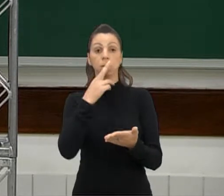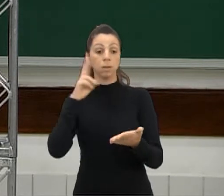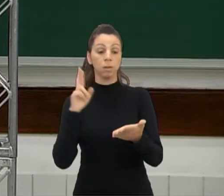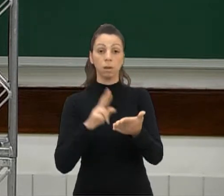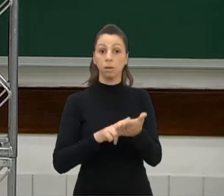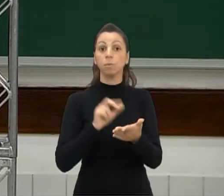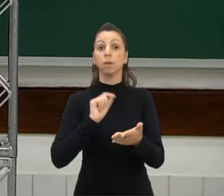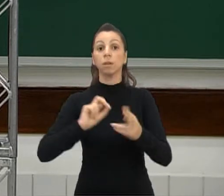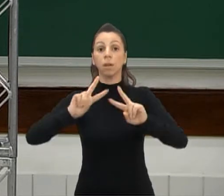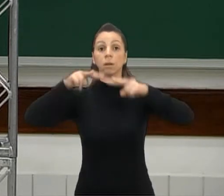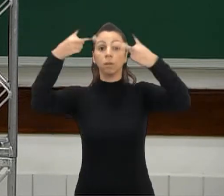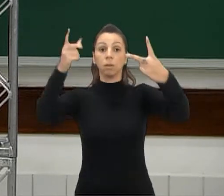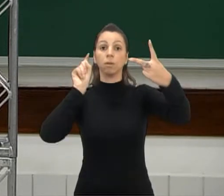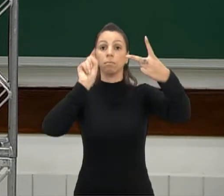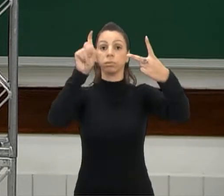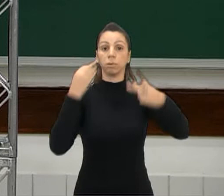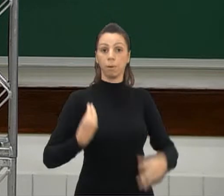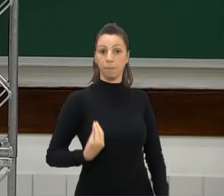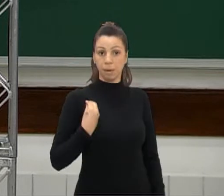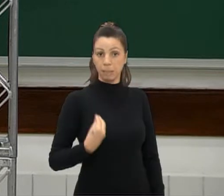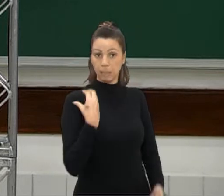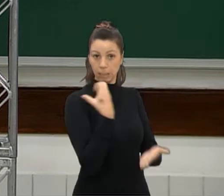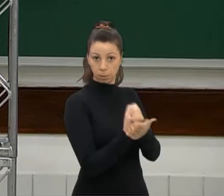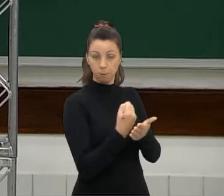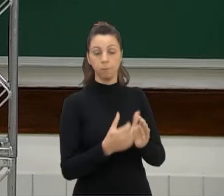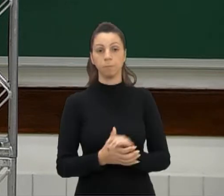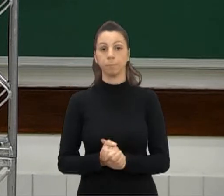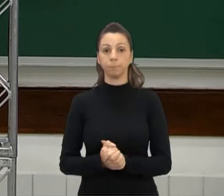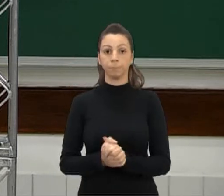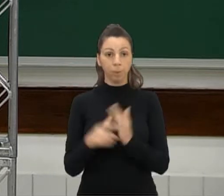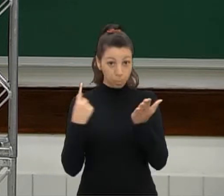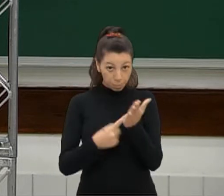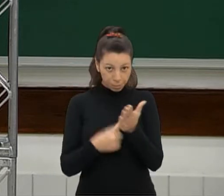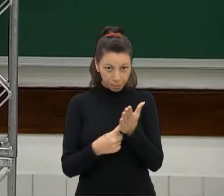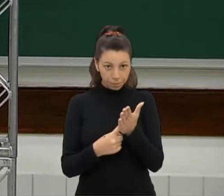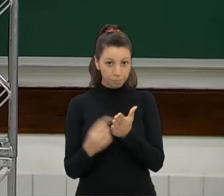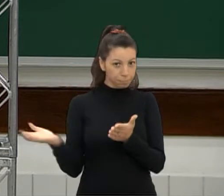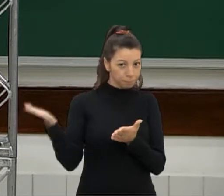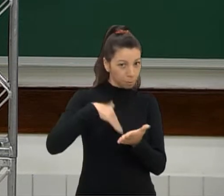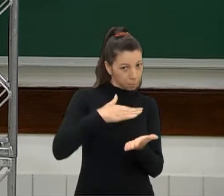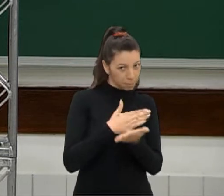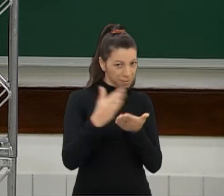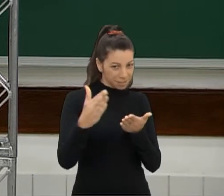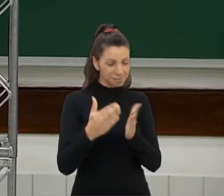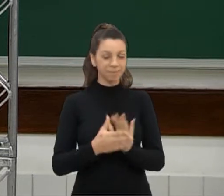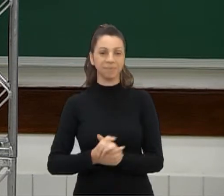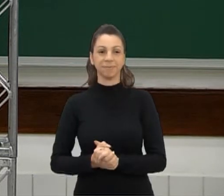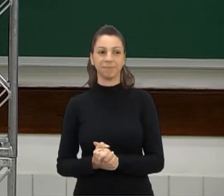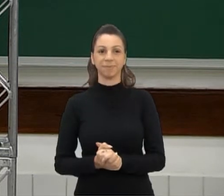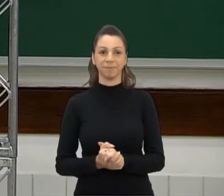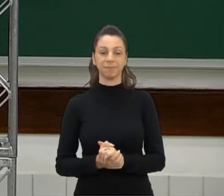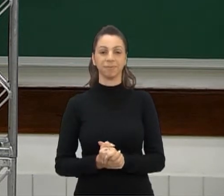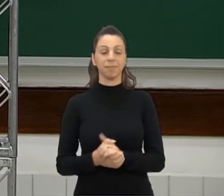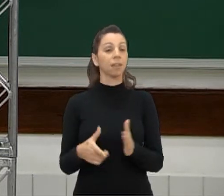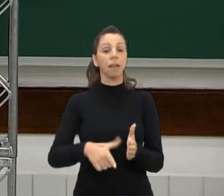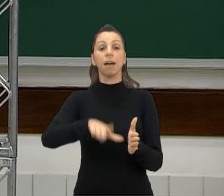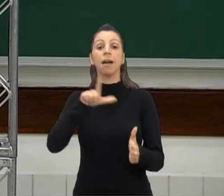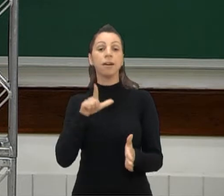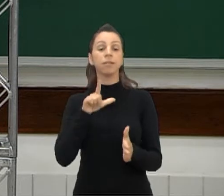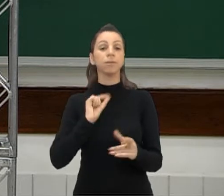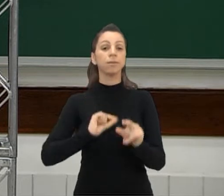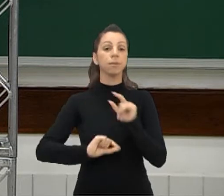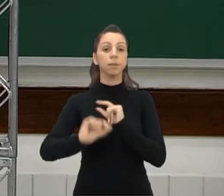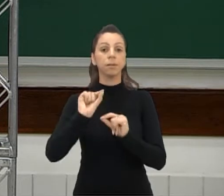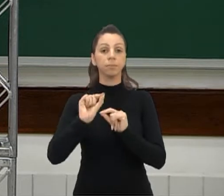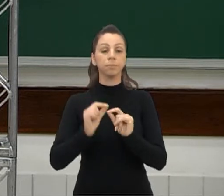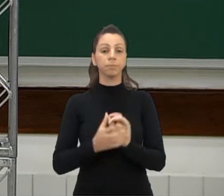sua presença no link. Combinado? Vamos começar? Então, bora! Antes de mais nada,